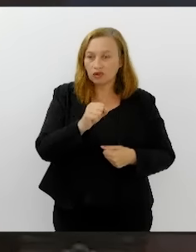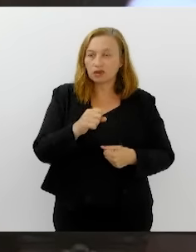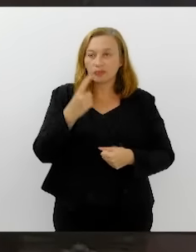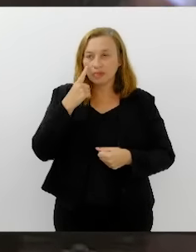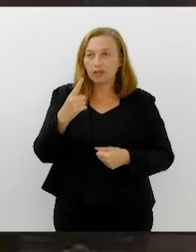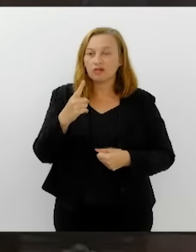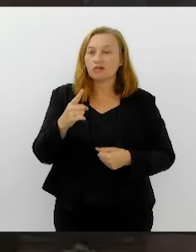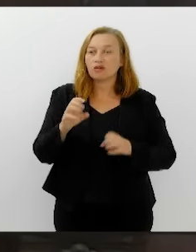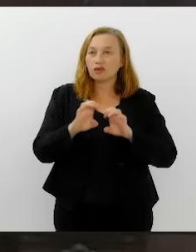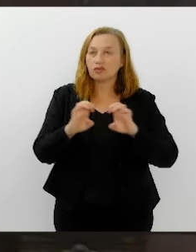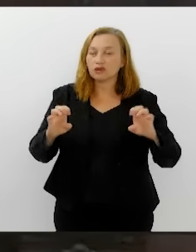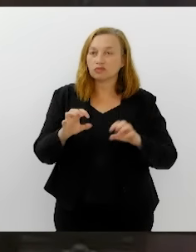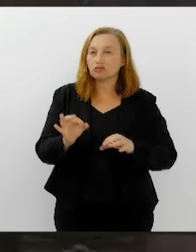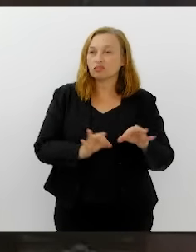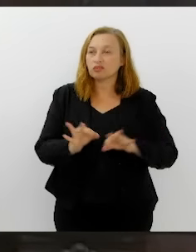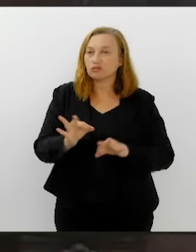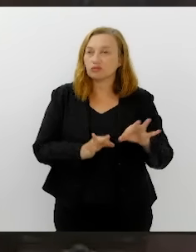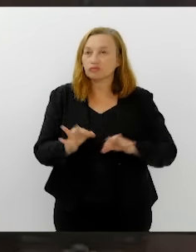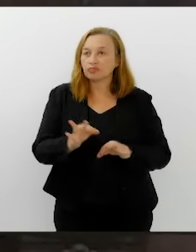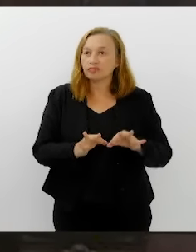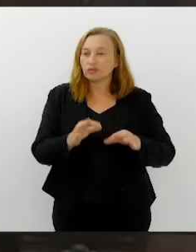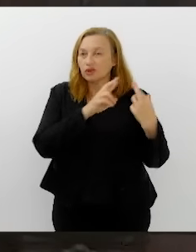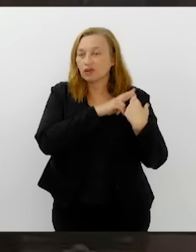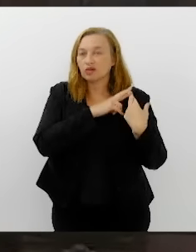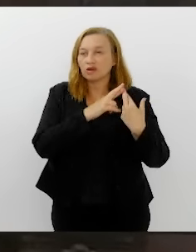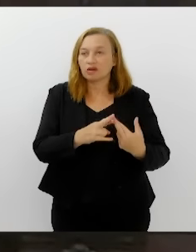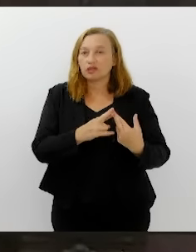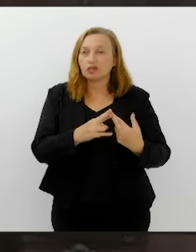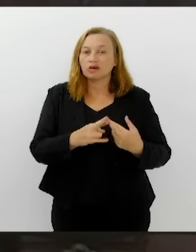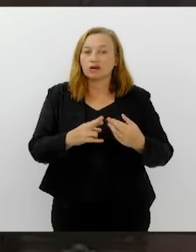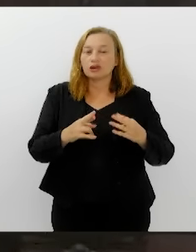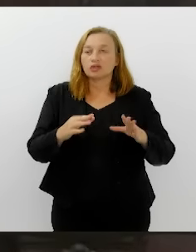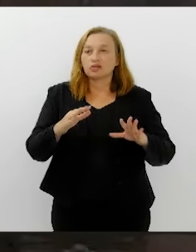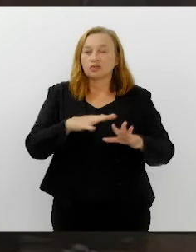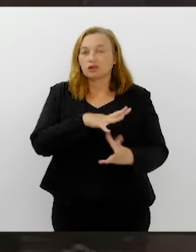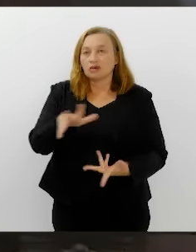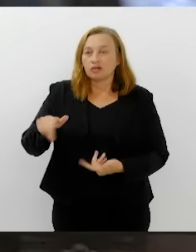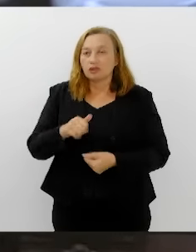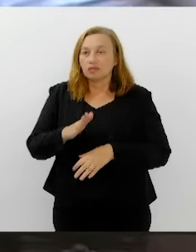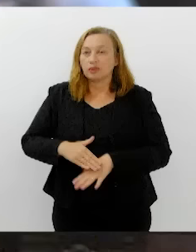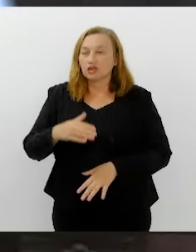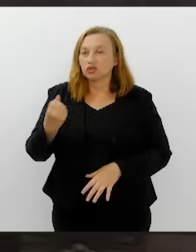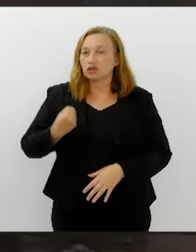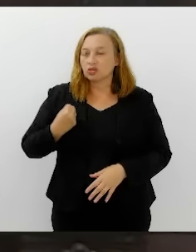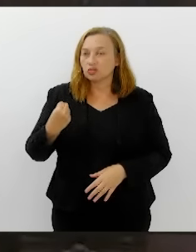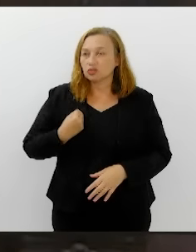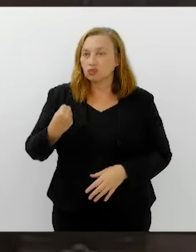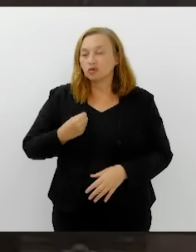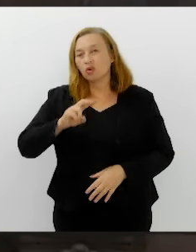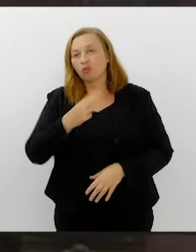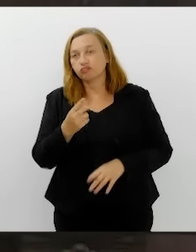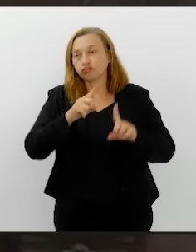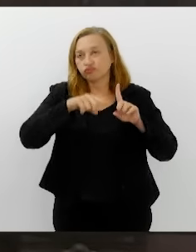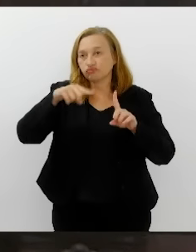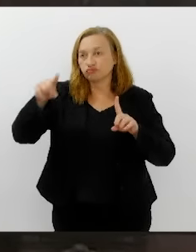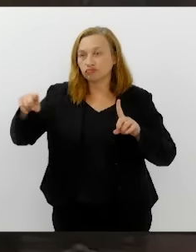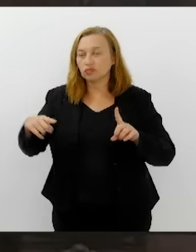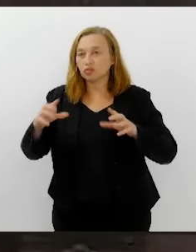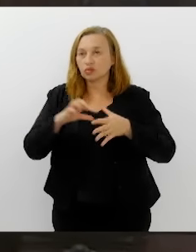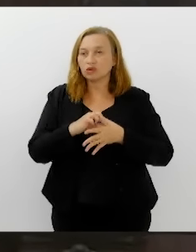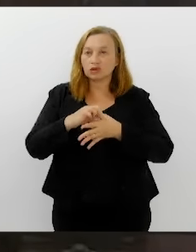Evangelho uma organização respeitada no mundo. Mais do que números ou estatísticas, sua liderança